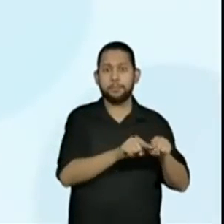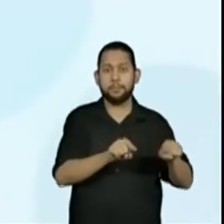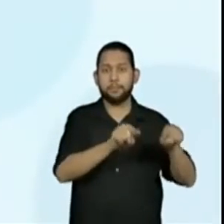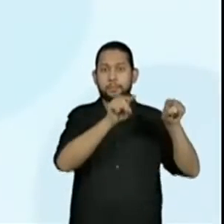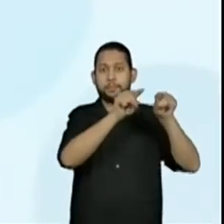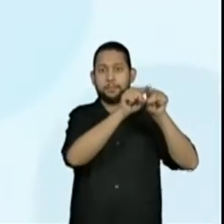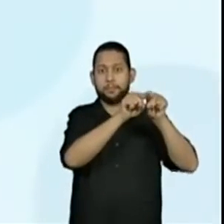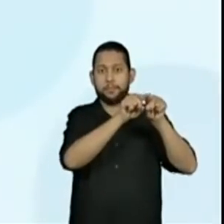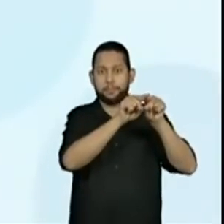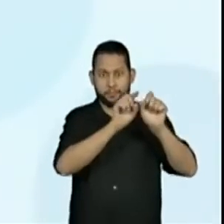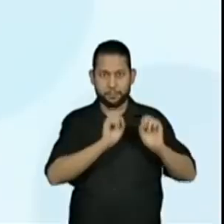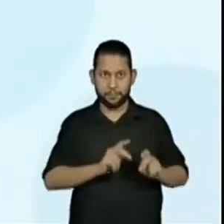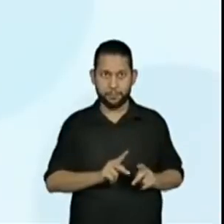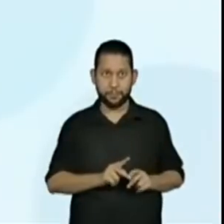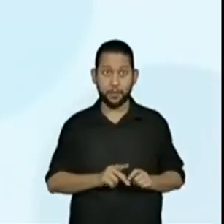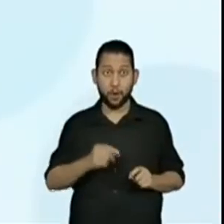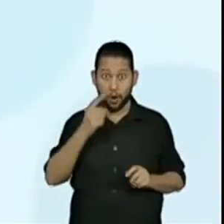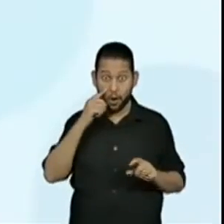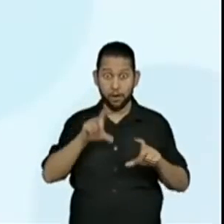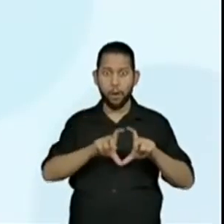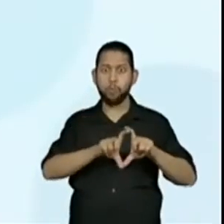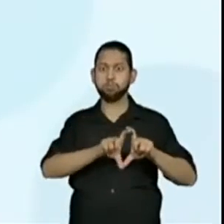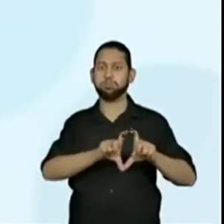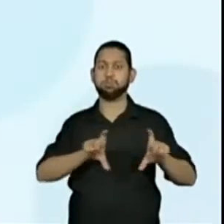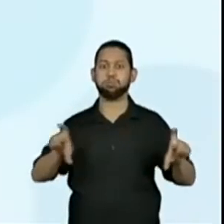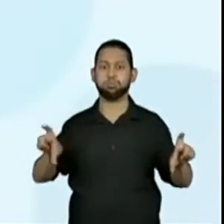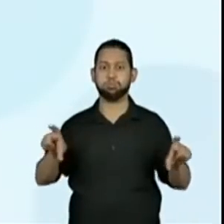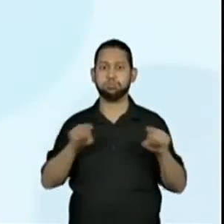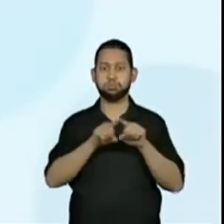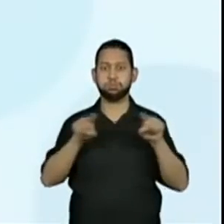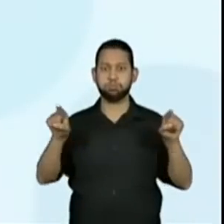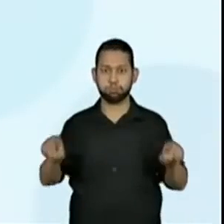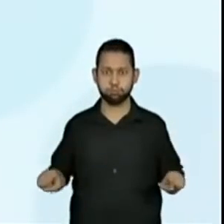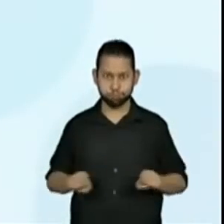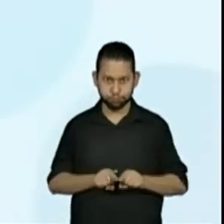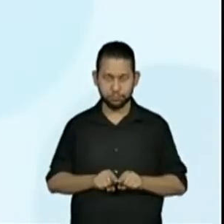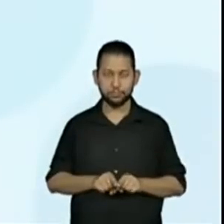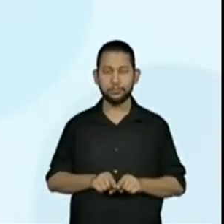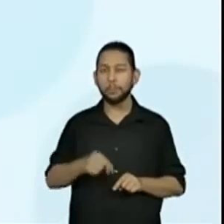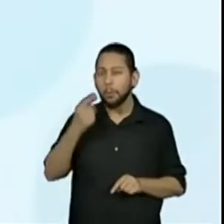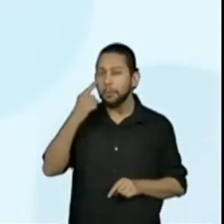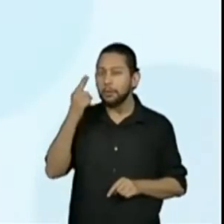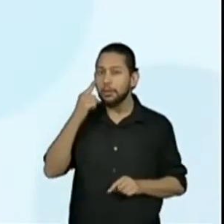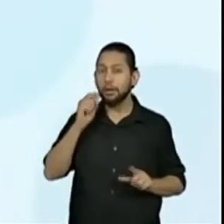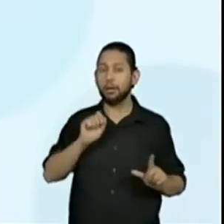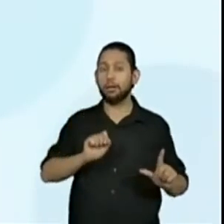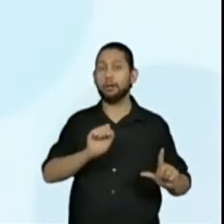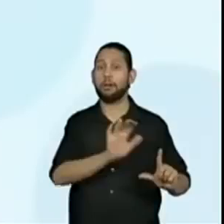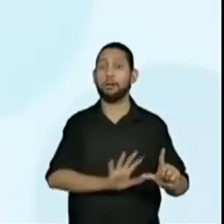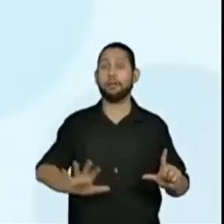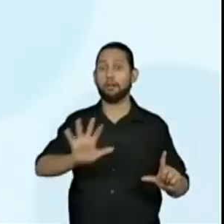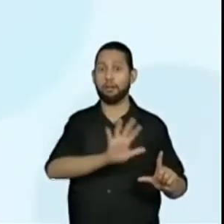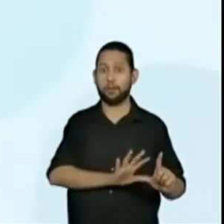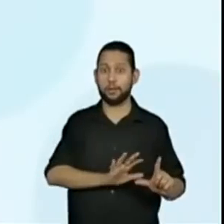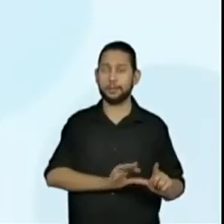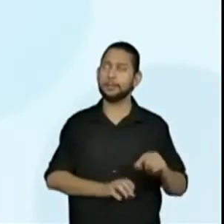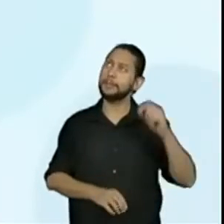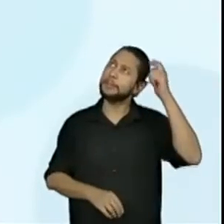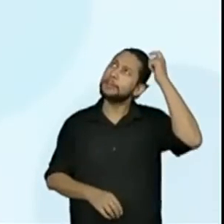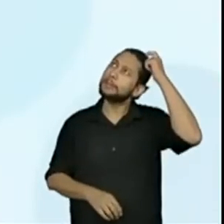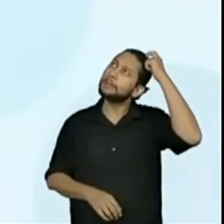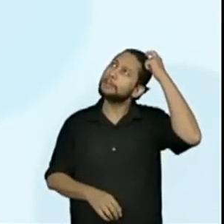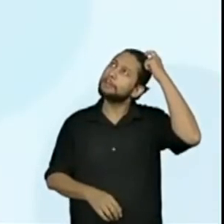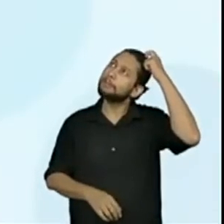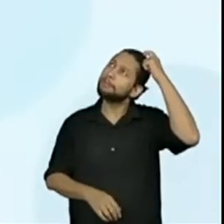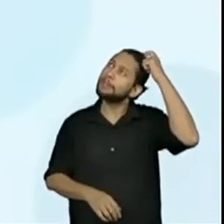neste retângulo que eu estou destacando vamos começar pela área nesse caso nós